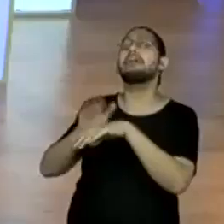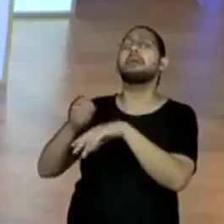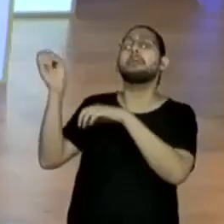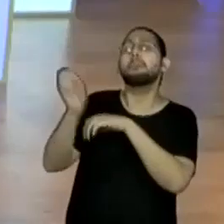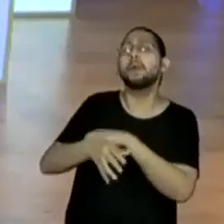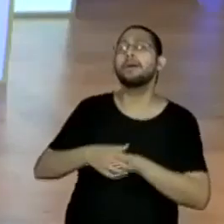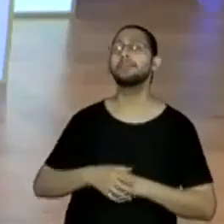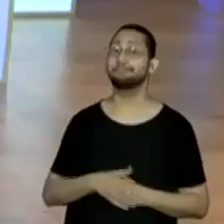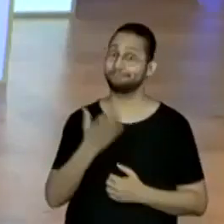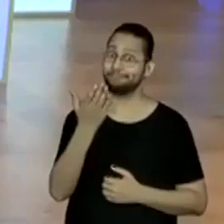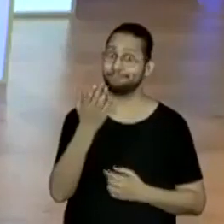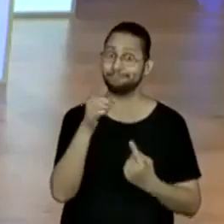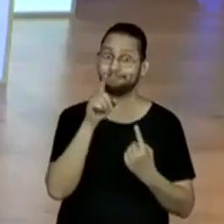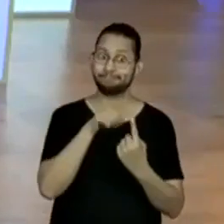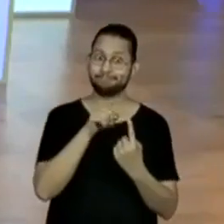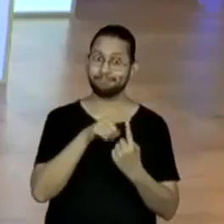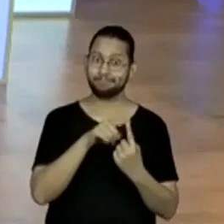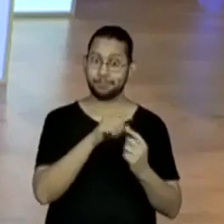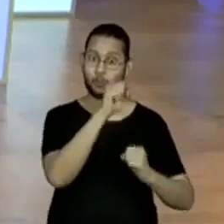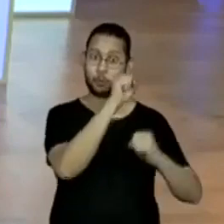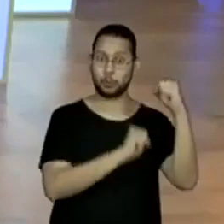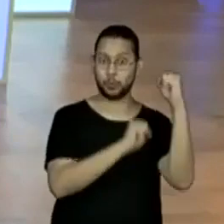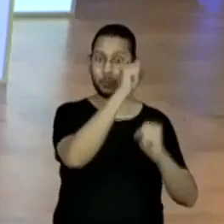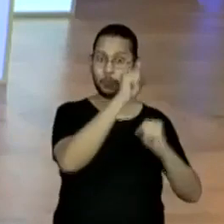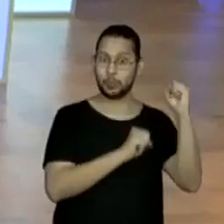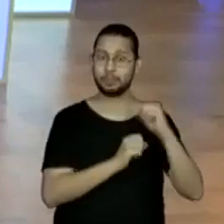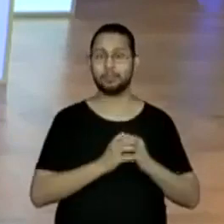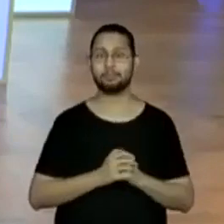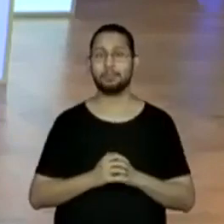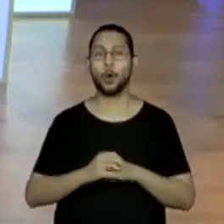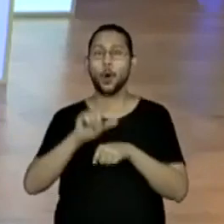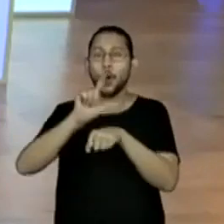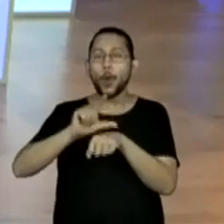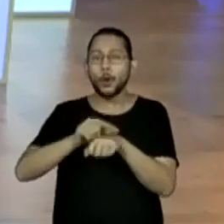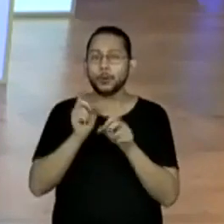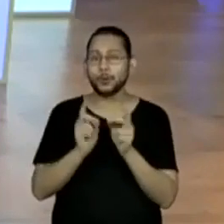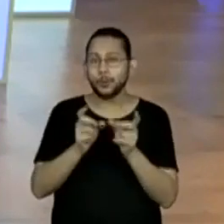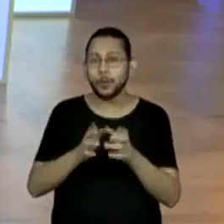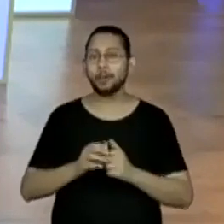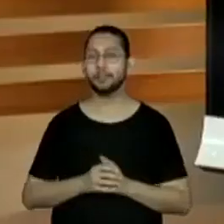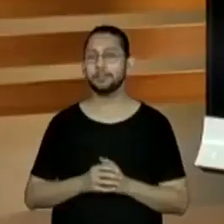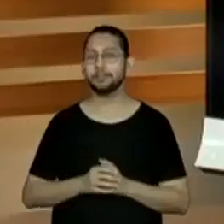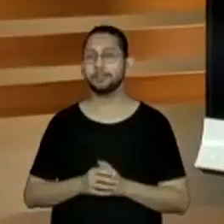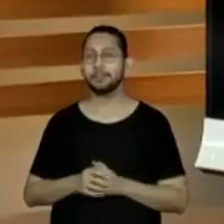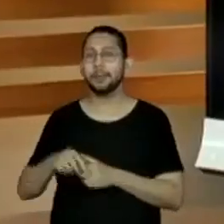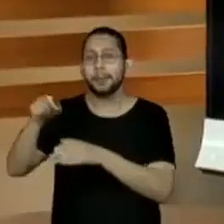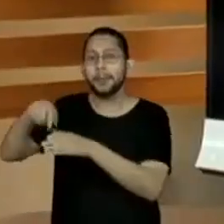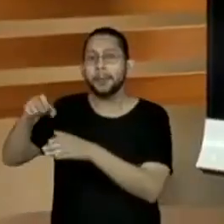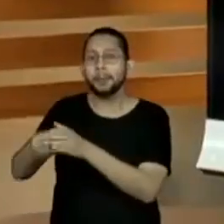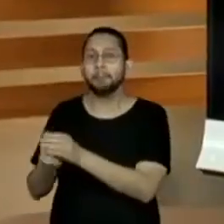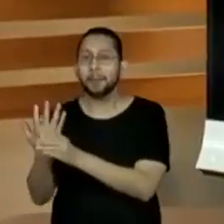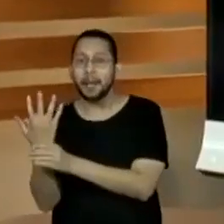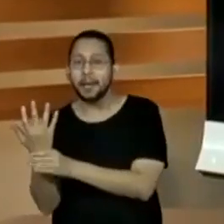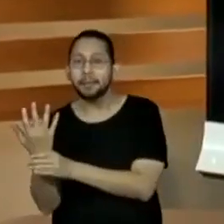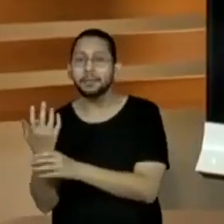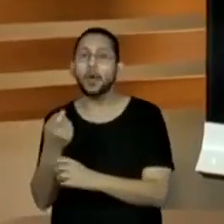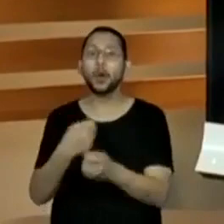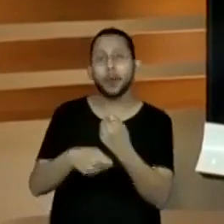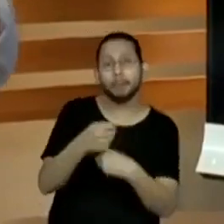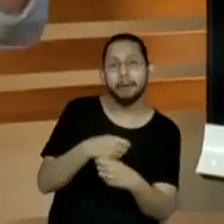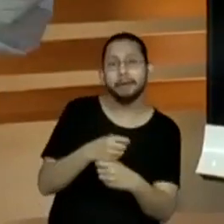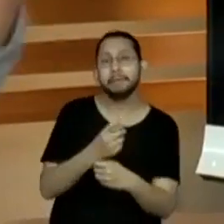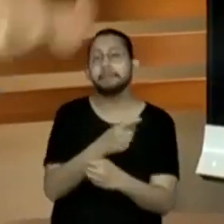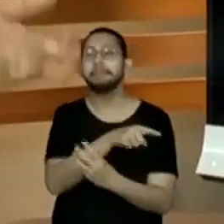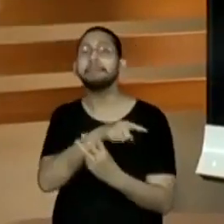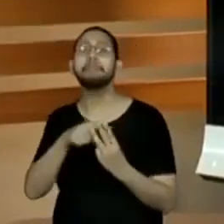polui? Será que é o comércio que polui? Será que é a agricultura que polui? Quem será que polui?